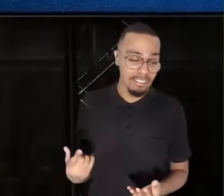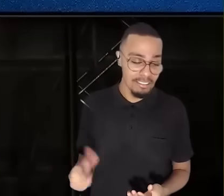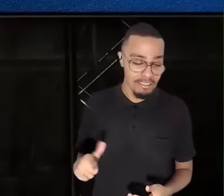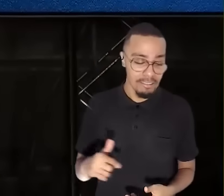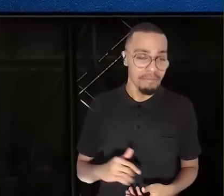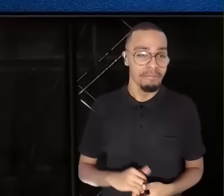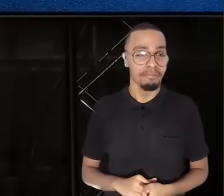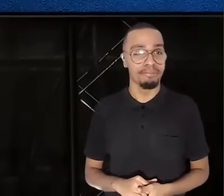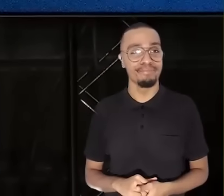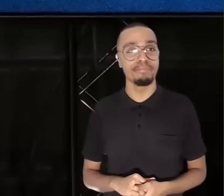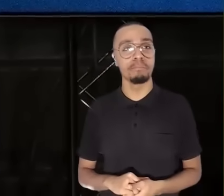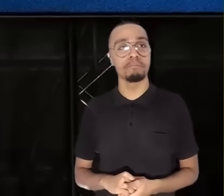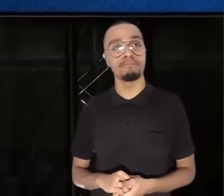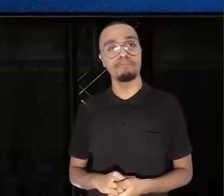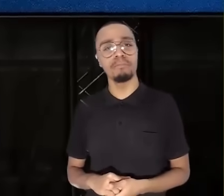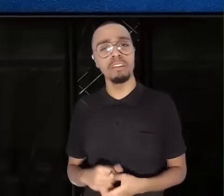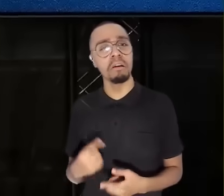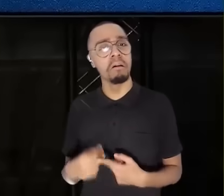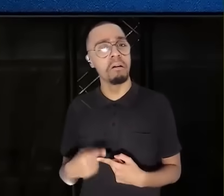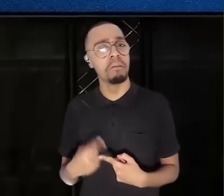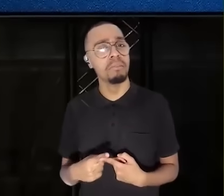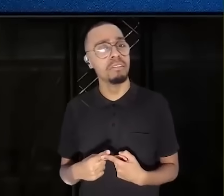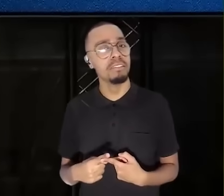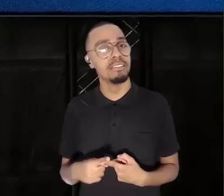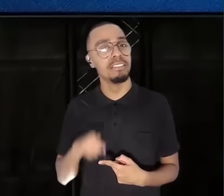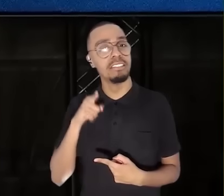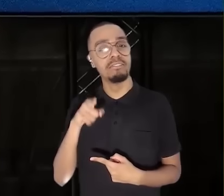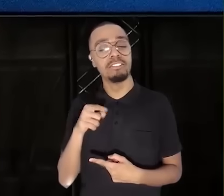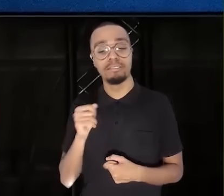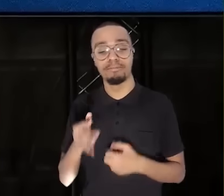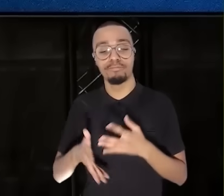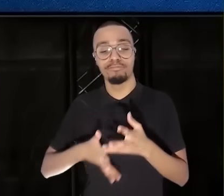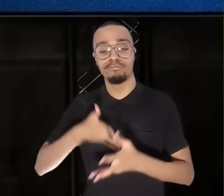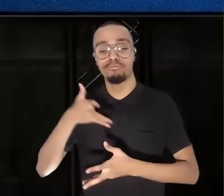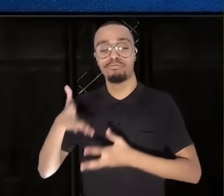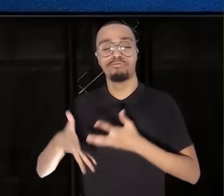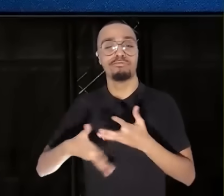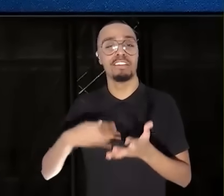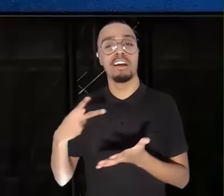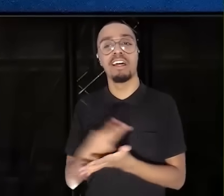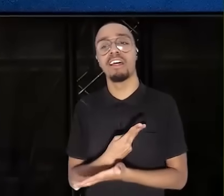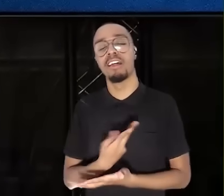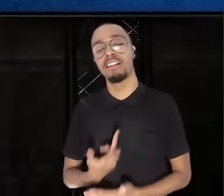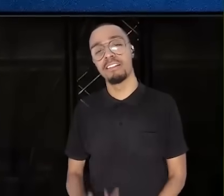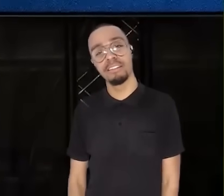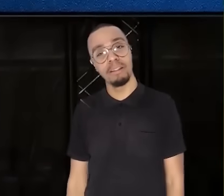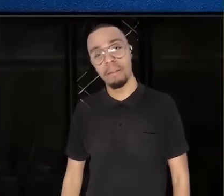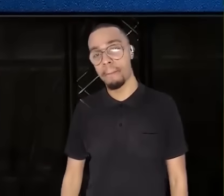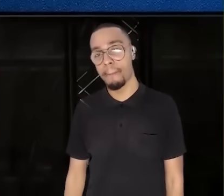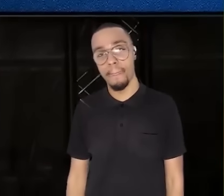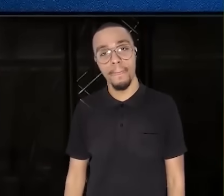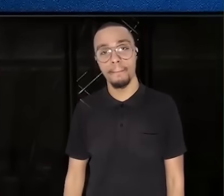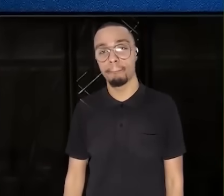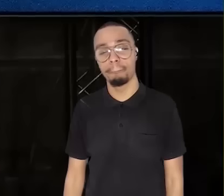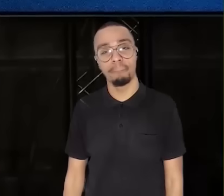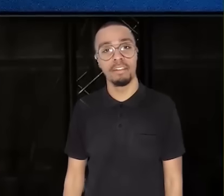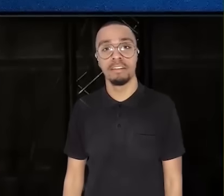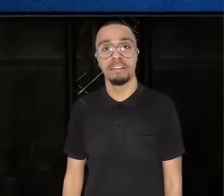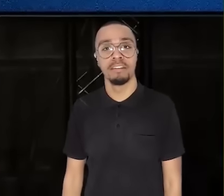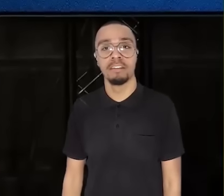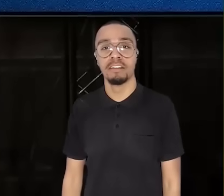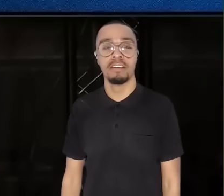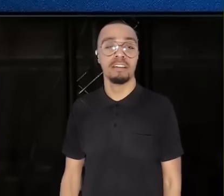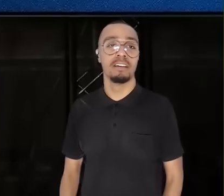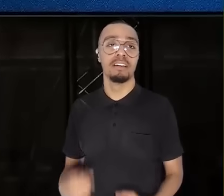Porque os seus lábios estão cheios de palavras tolas. as coisas não são tão simples assim,